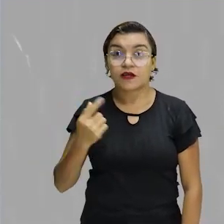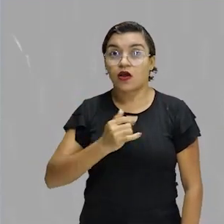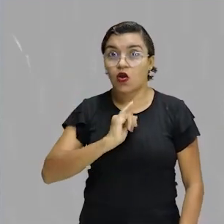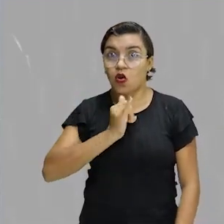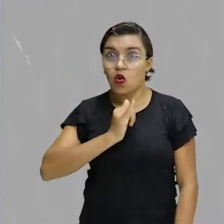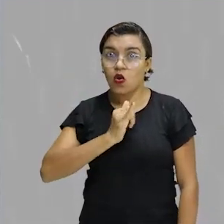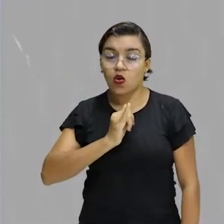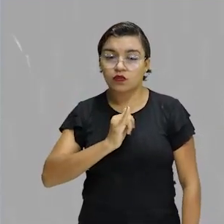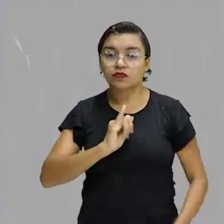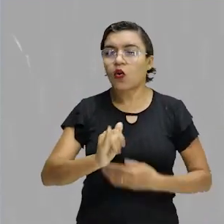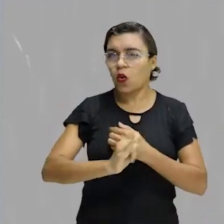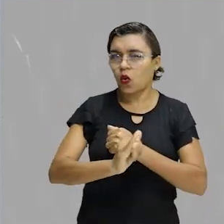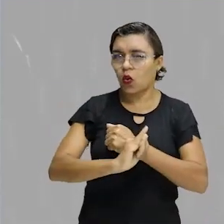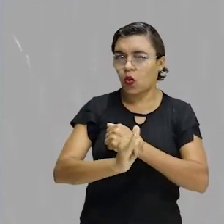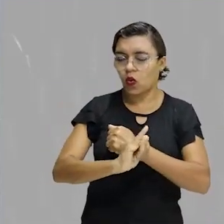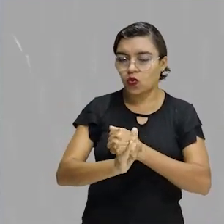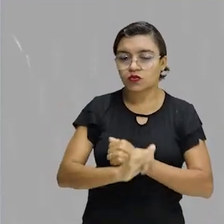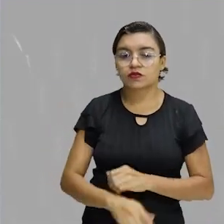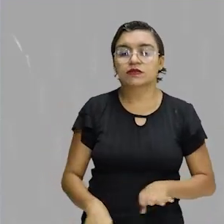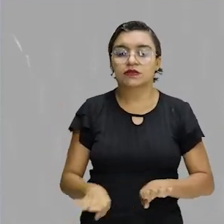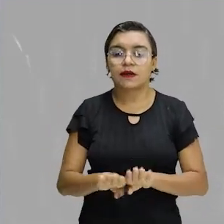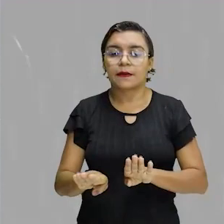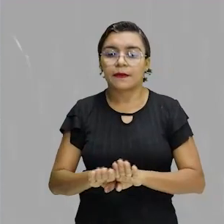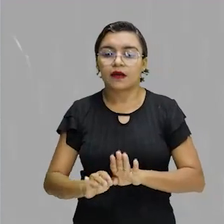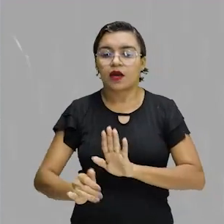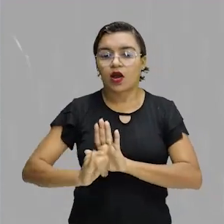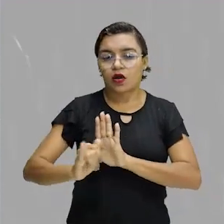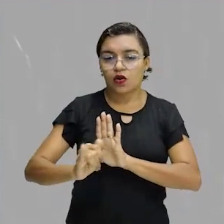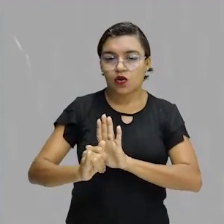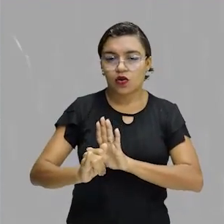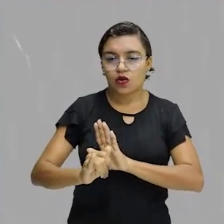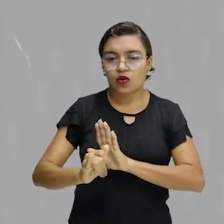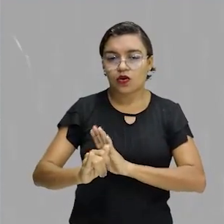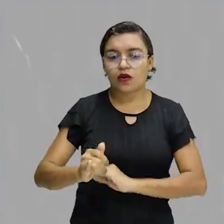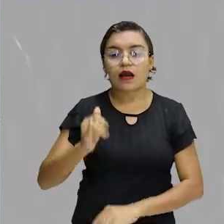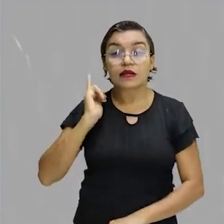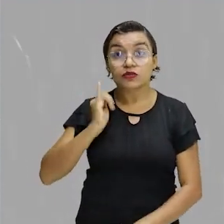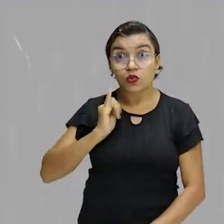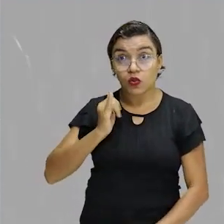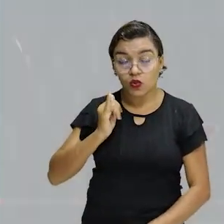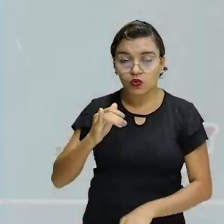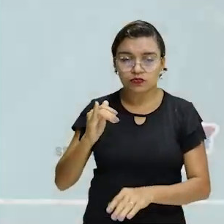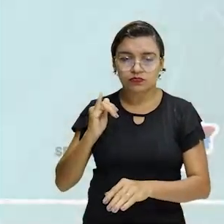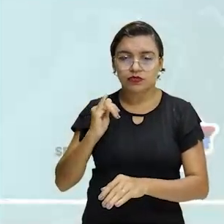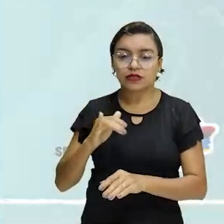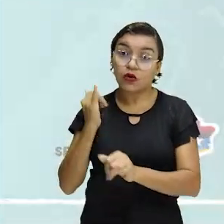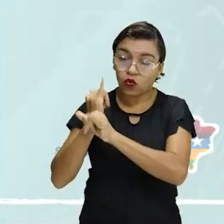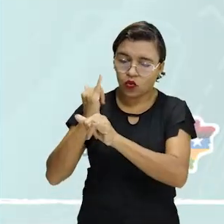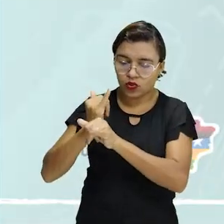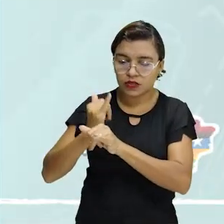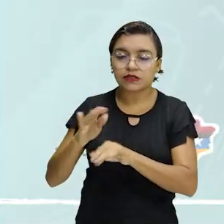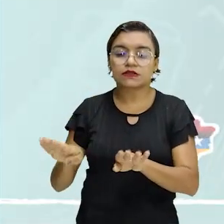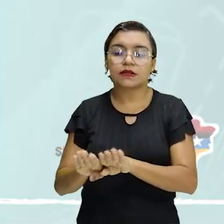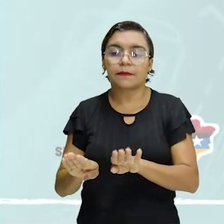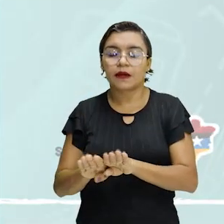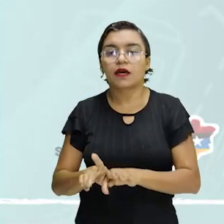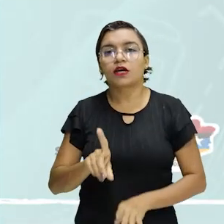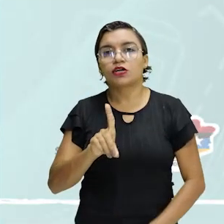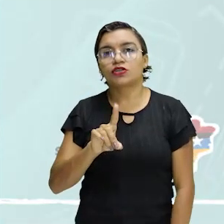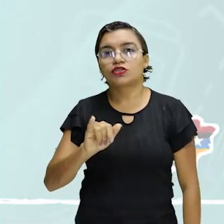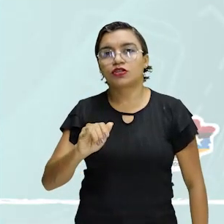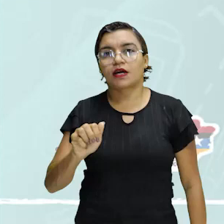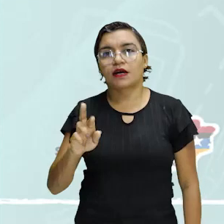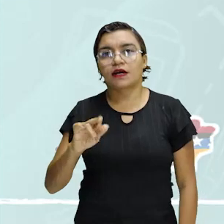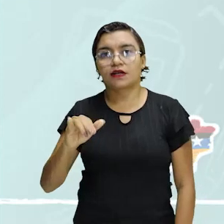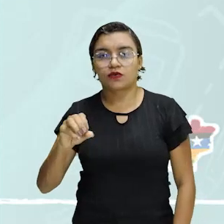contos, Chronicles, que são as crônicas, e o diary, que são os diários. Falando de cada um deles, tá bom?